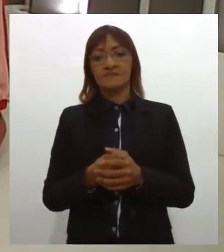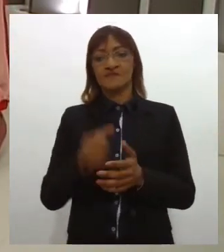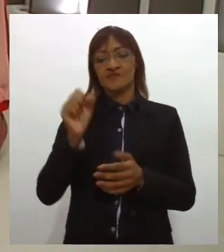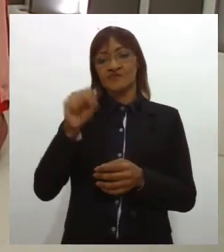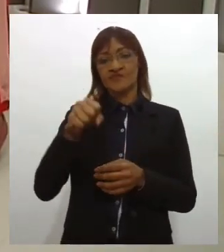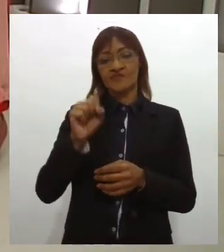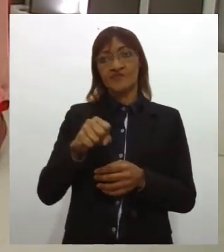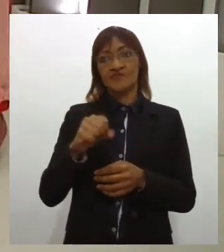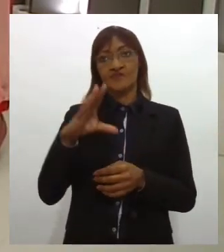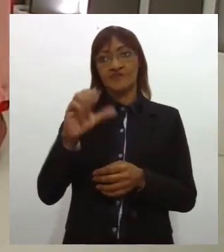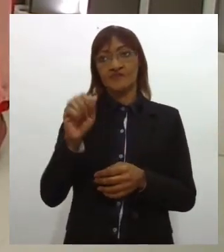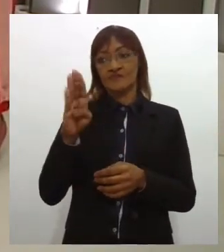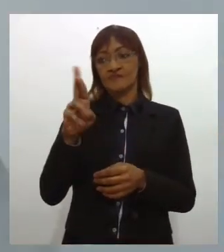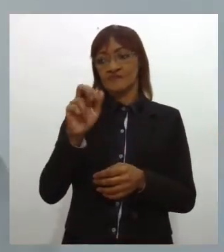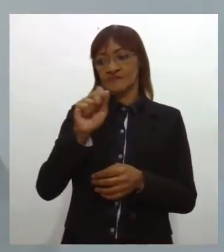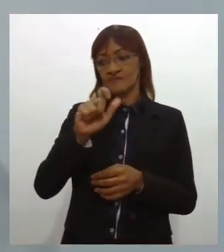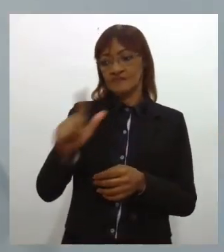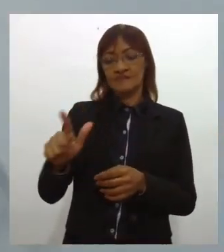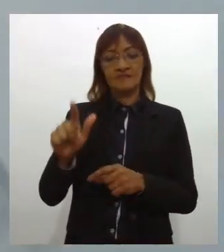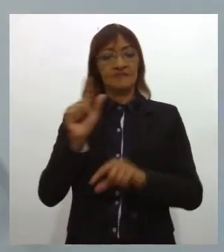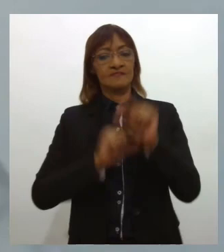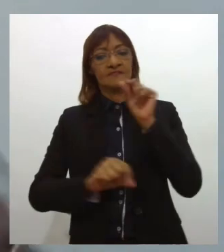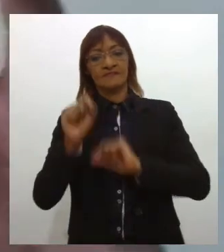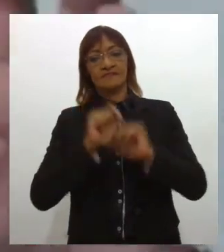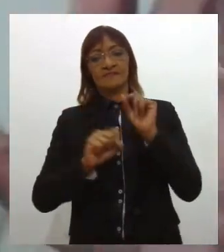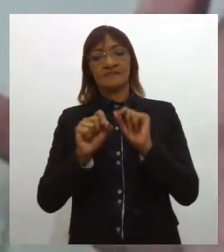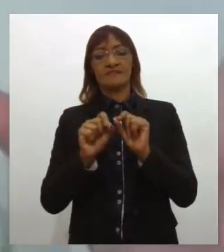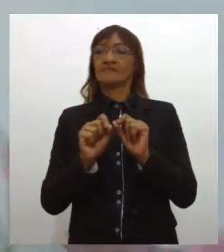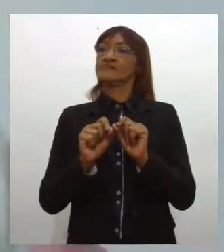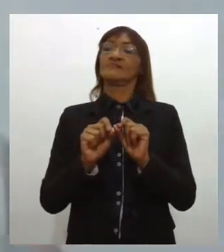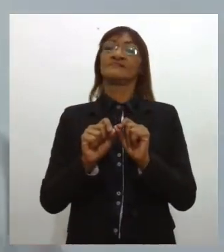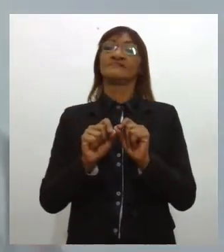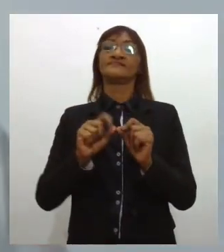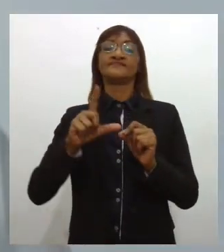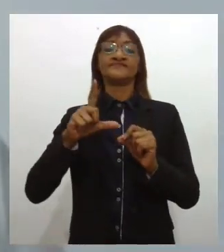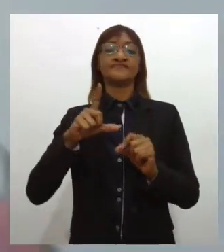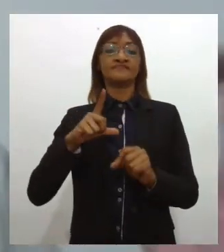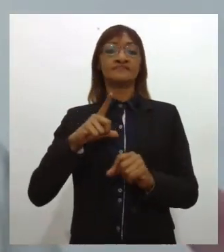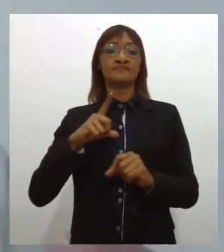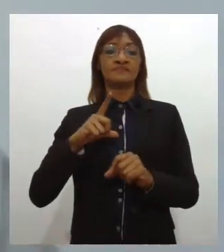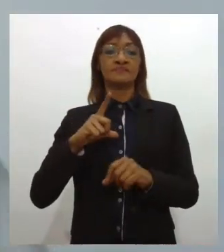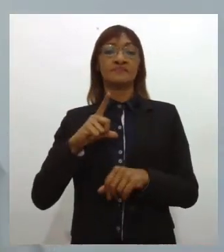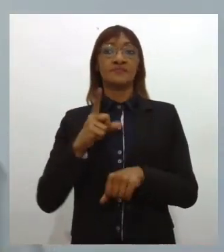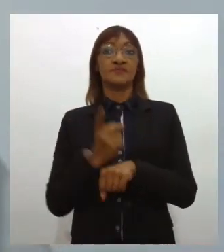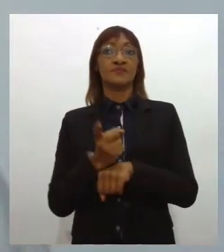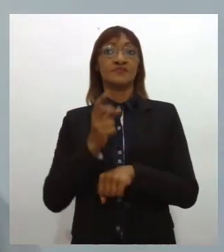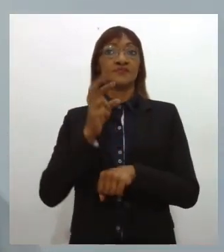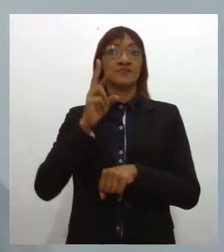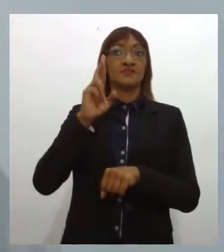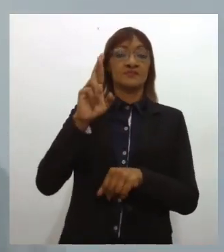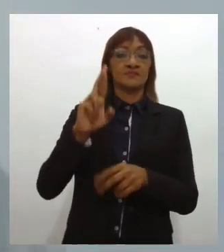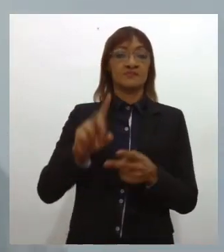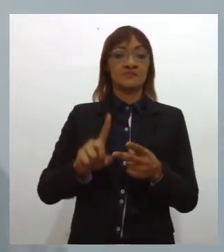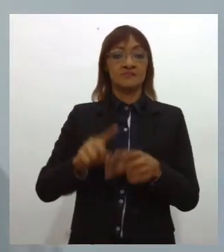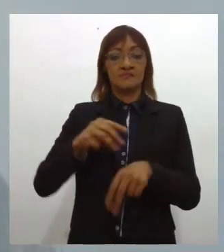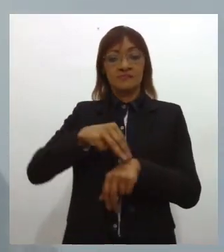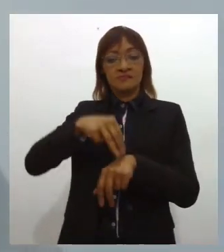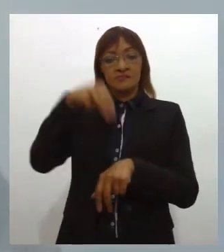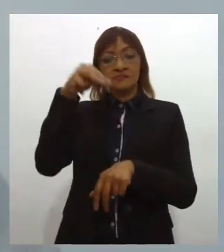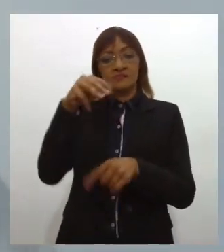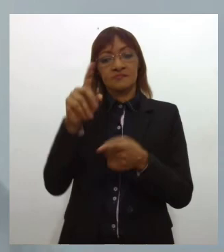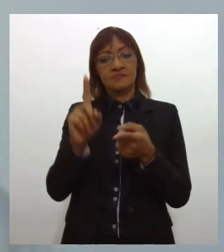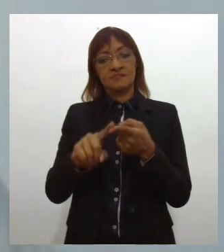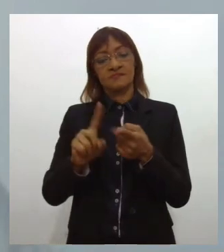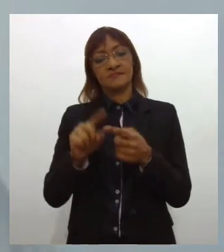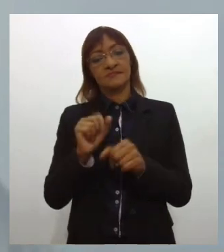Cabral, ela alistou vários mestres e doutorados, né, para a elaboração do plano.